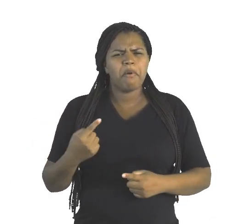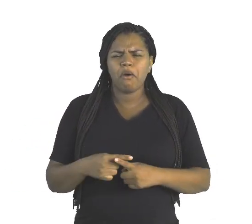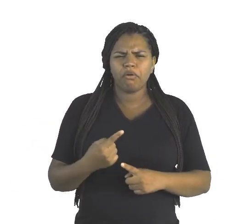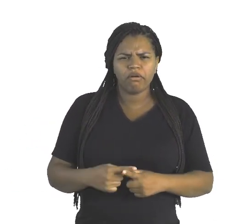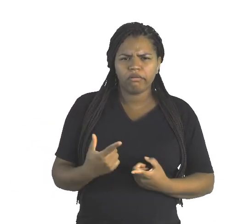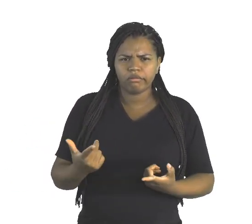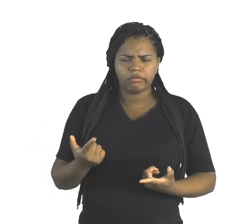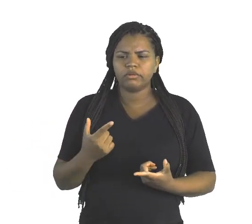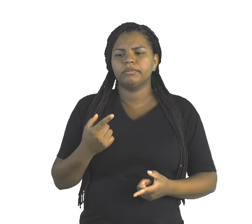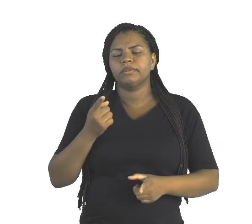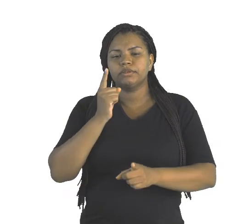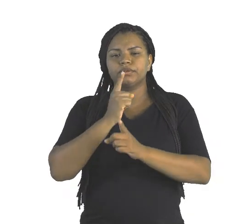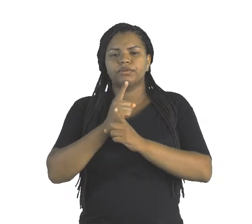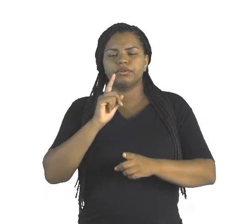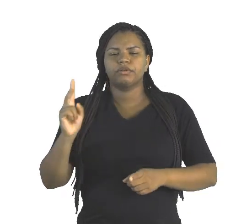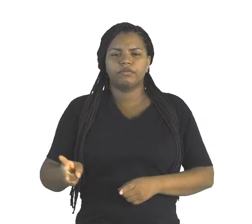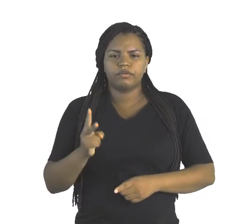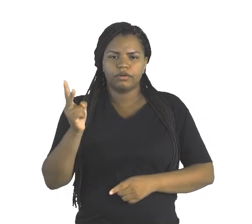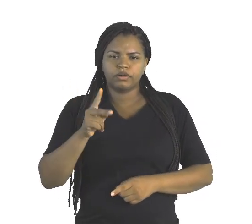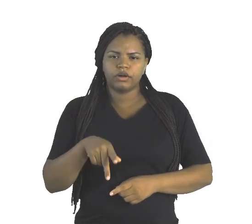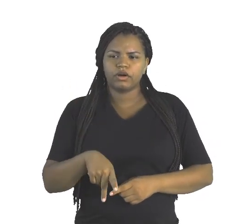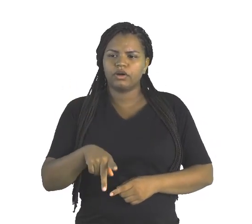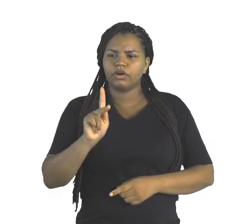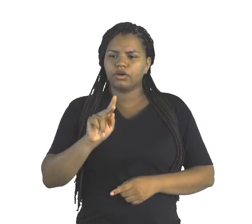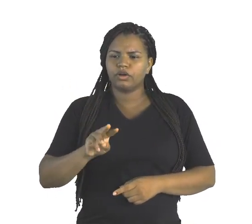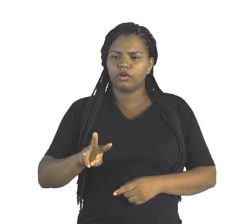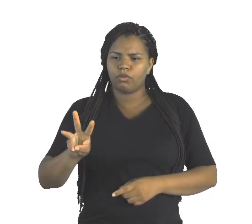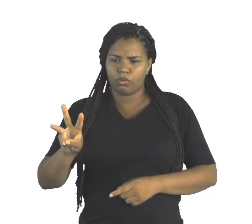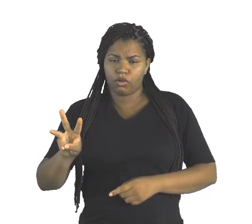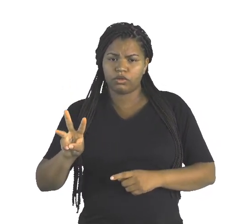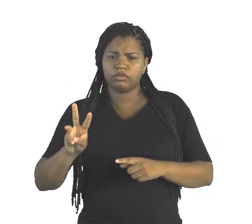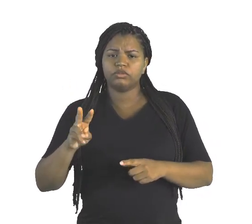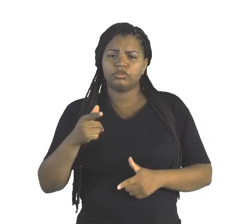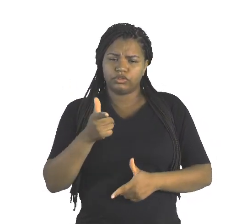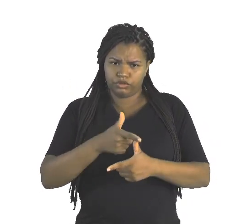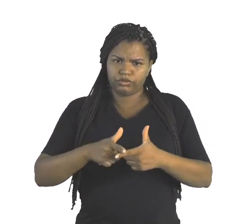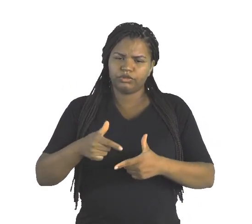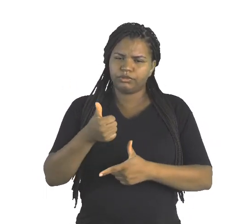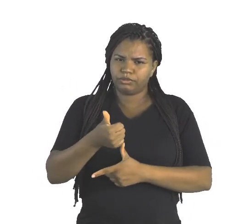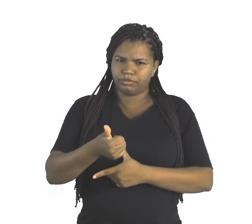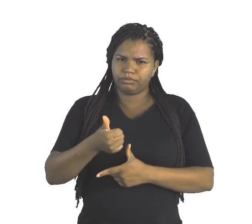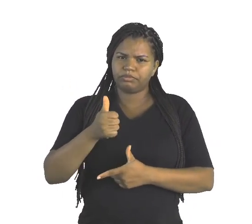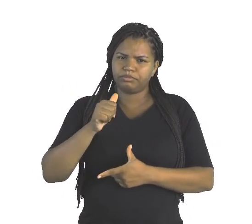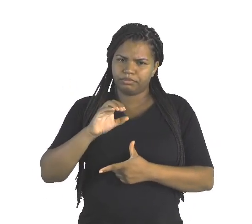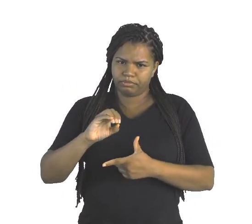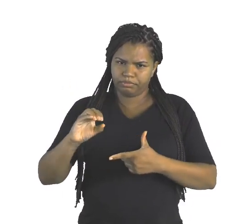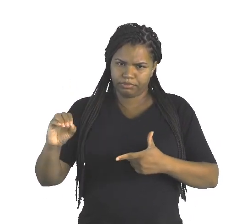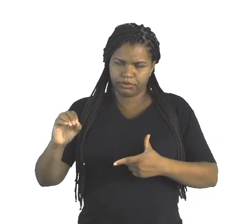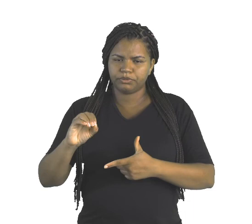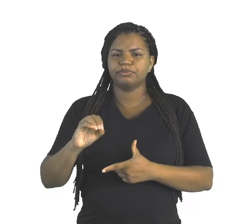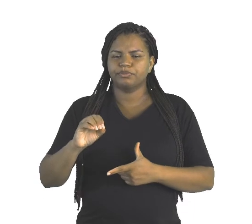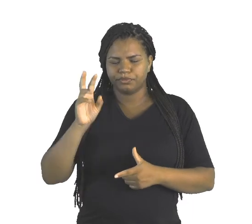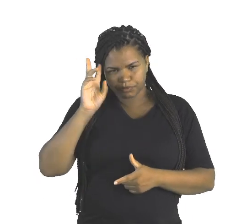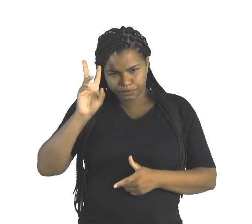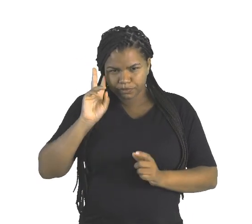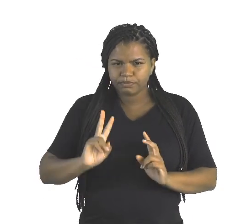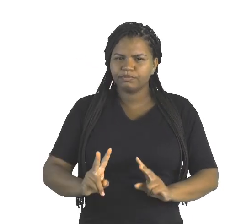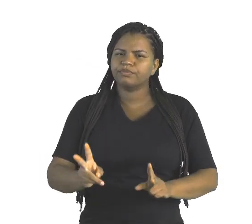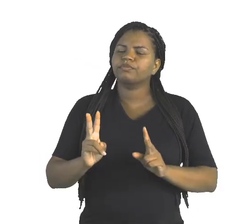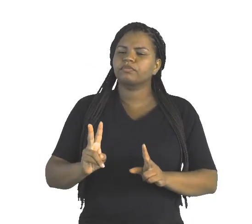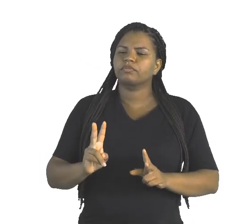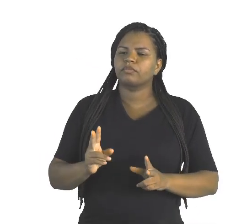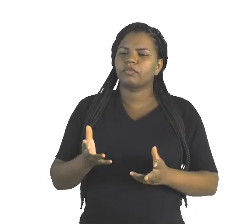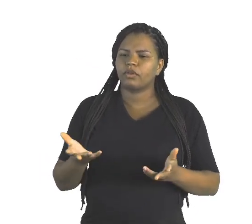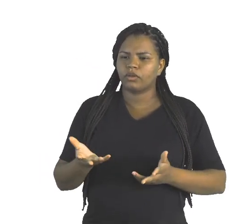Porque para encontrar o valor em quilowatts, nós dividimos por 1000. Lembrem-se sempre disso. Então vai ficar da seguinte